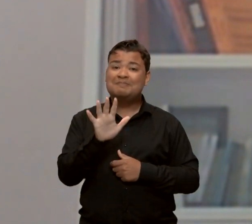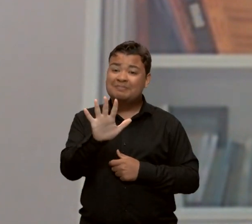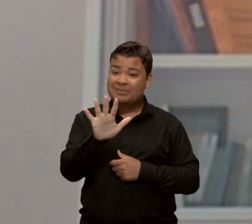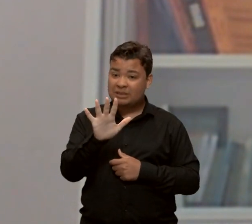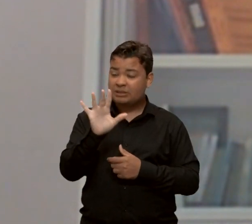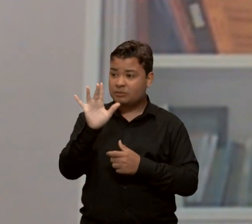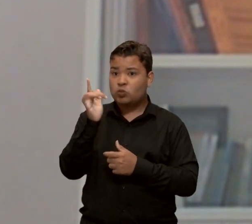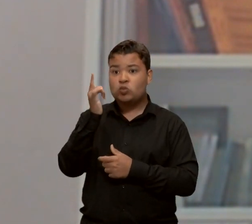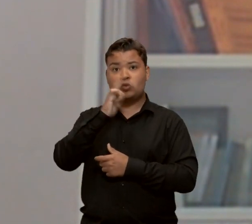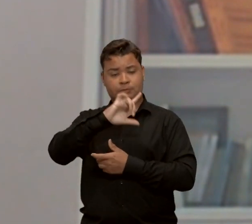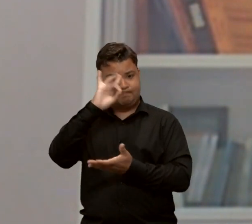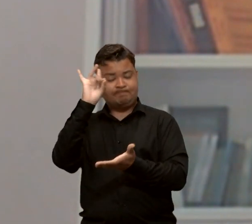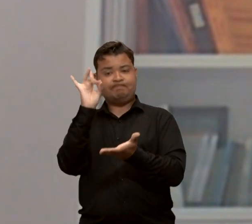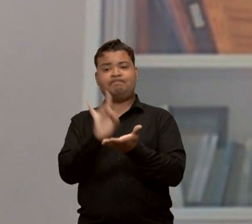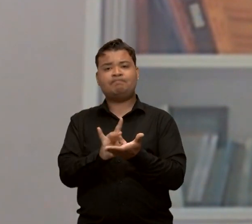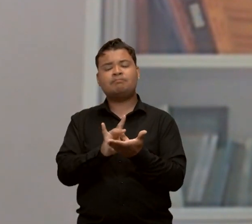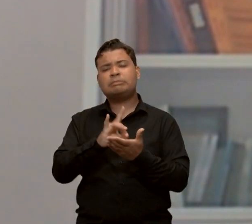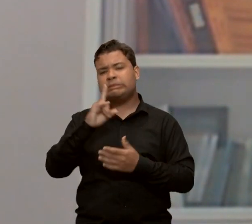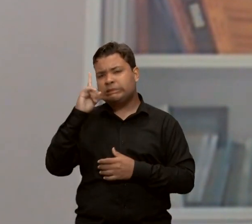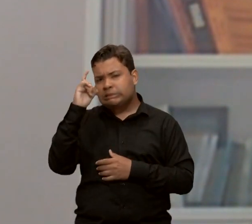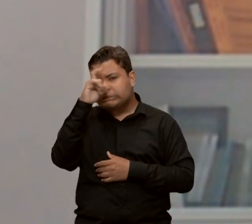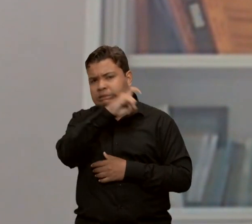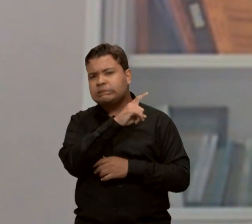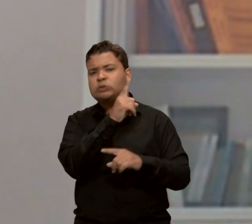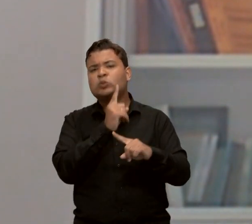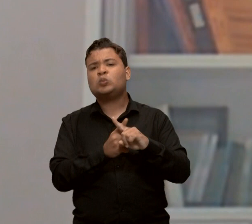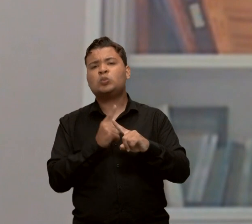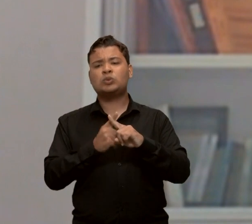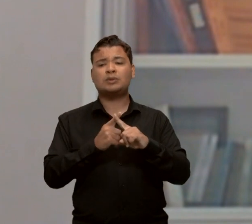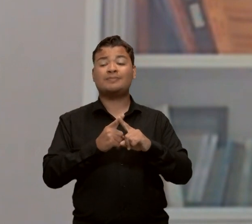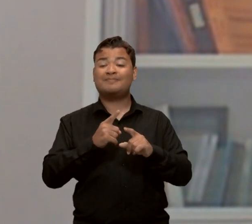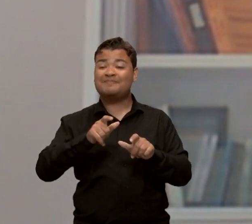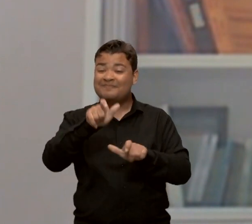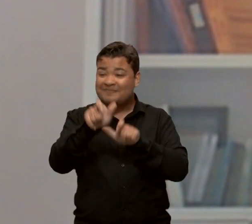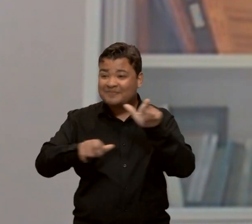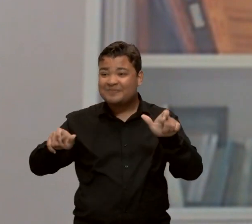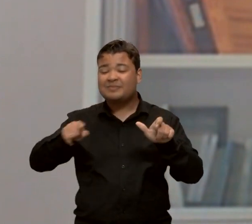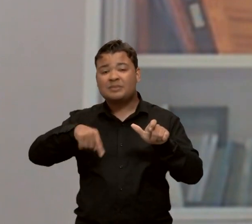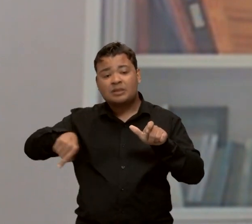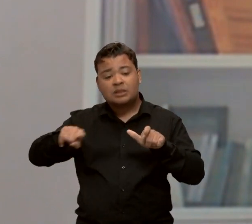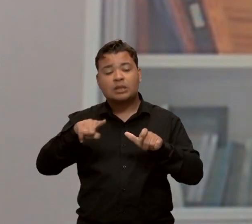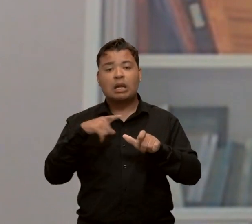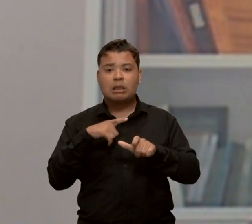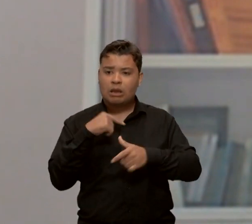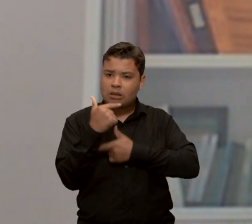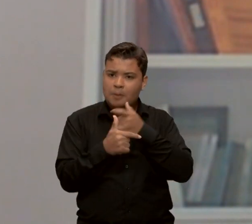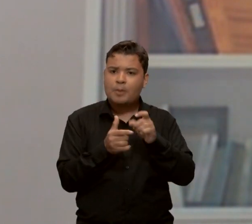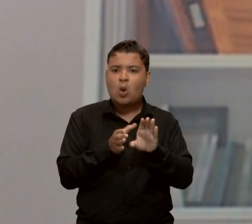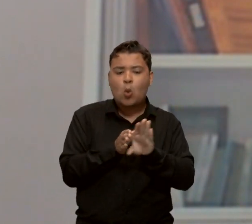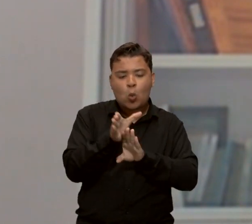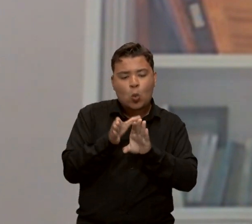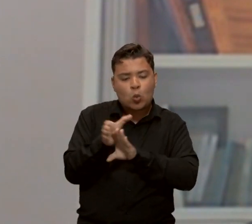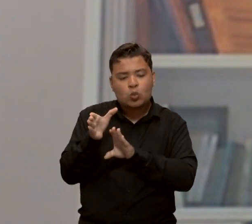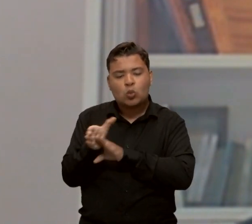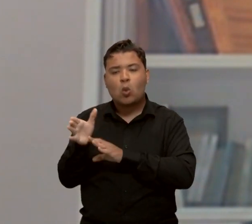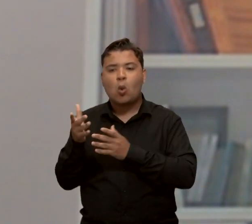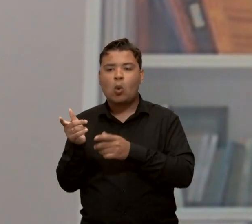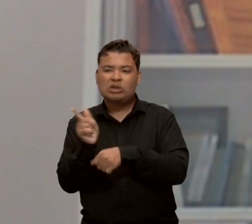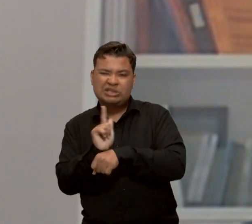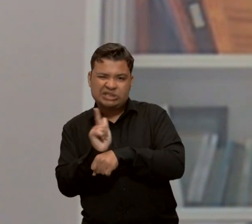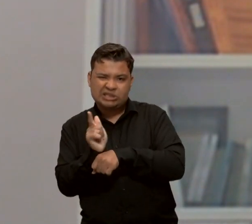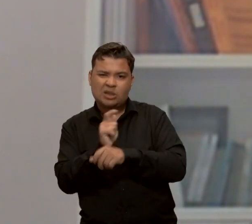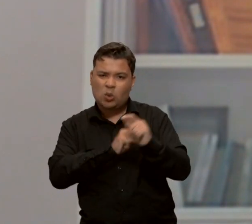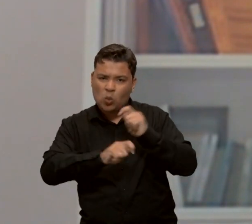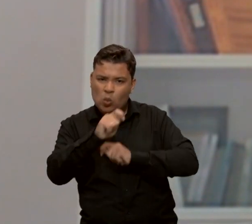por conta do processo formativo das pessoas que fazem essa parte, né, da consultoria ou da gestão técnica